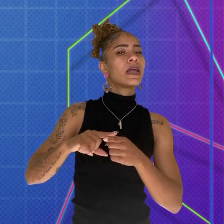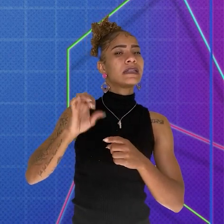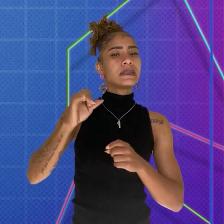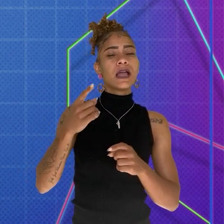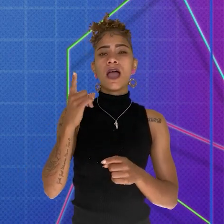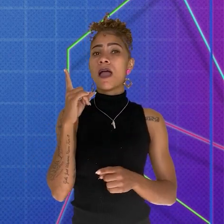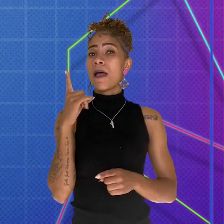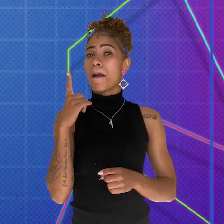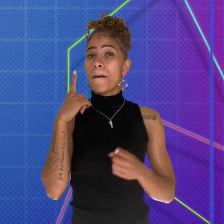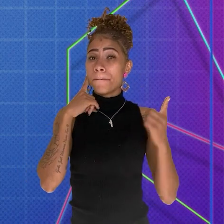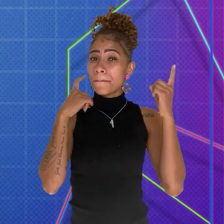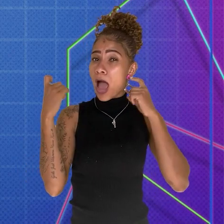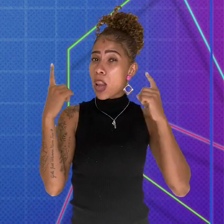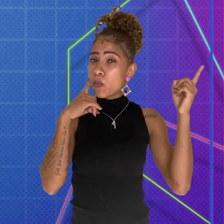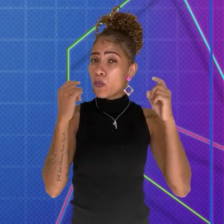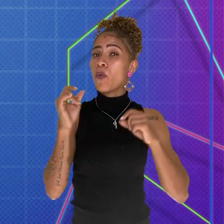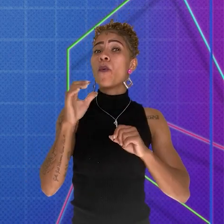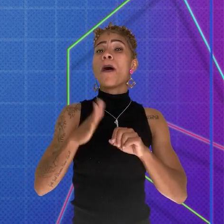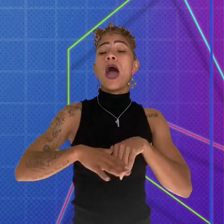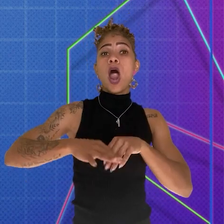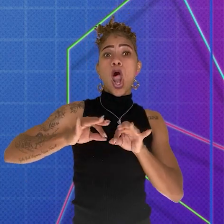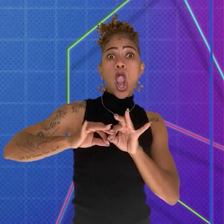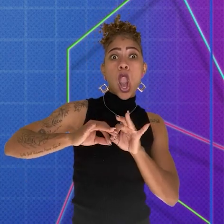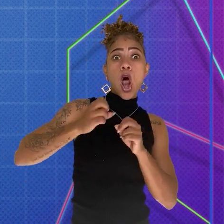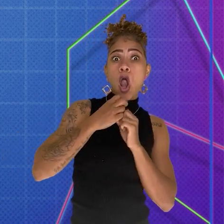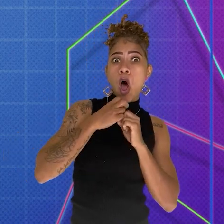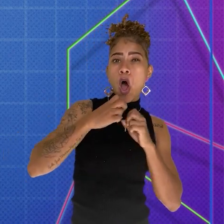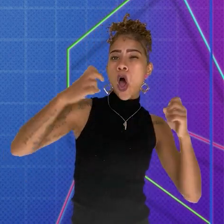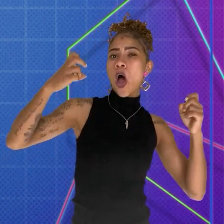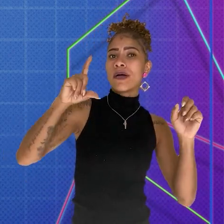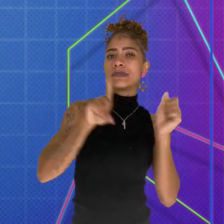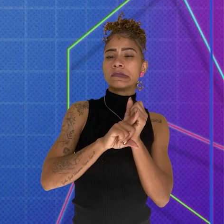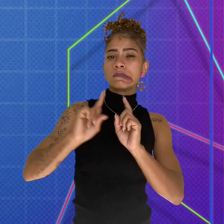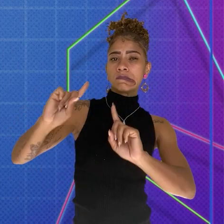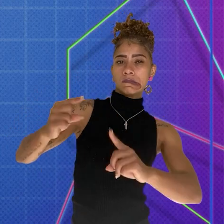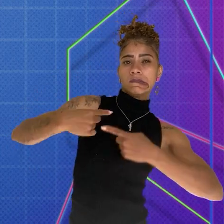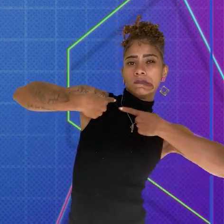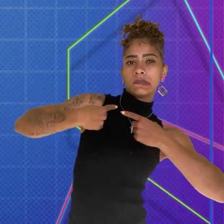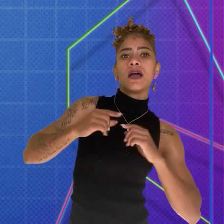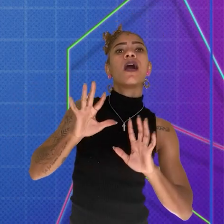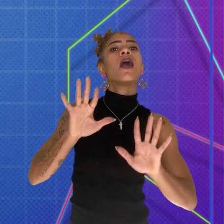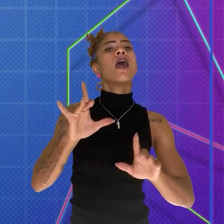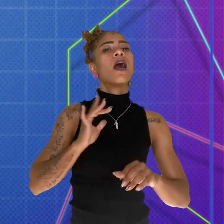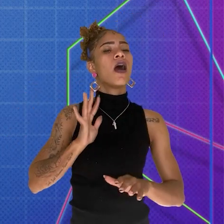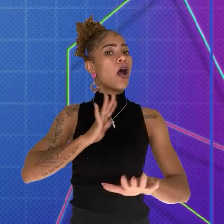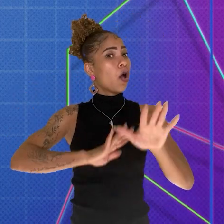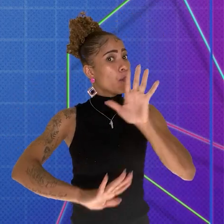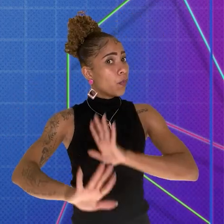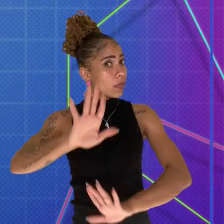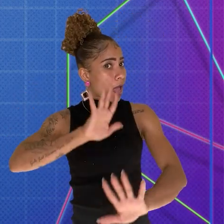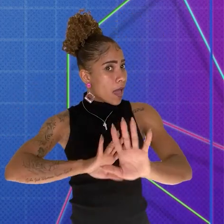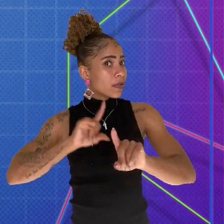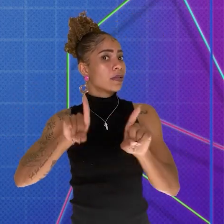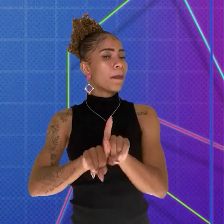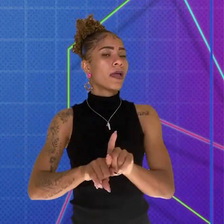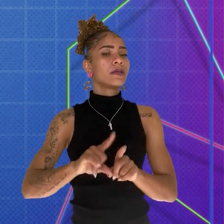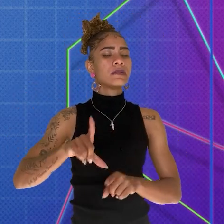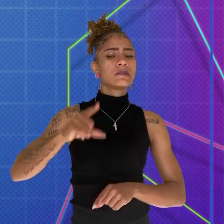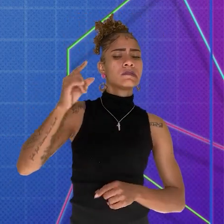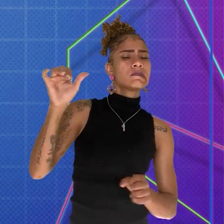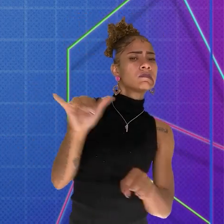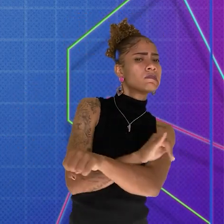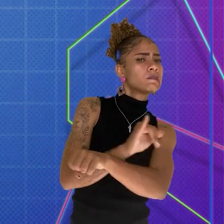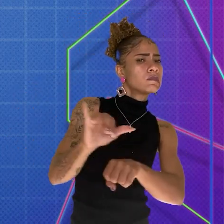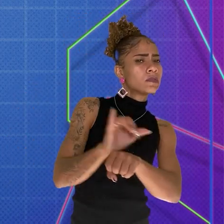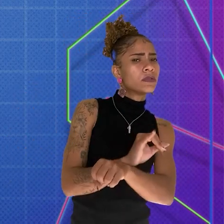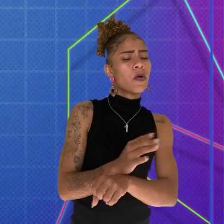personagens fizerem barulhos alto demais, torna um jogo mais desafiante. Nesses casos, o jogador deve ser cauteloso ao se mover e tomar